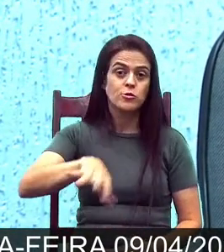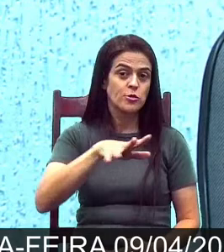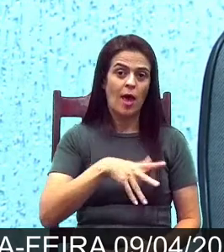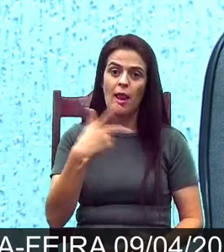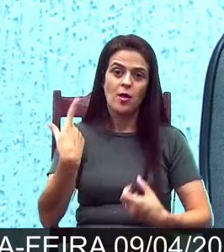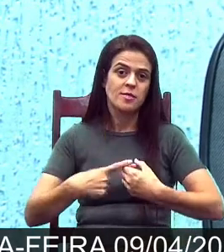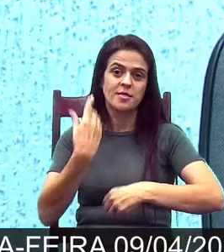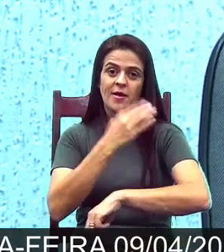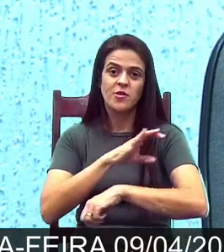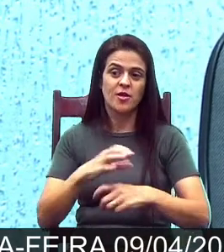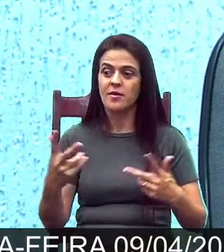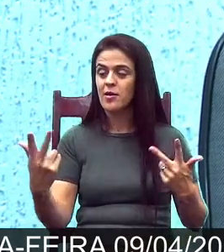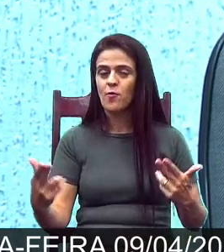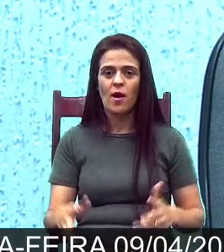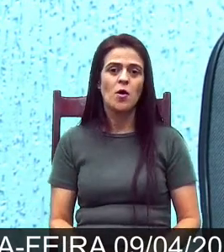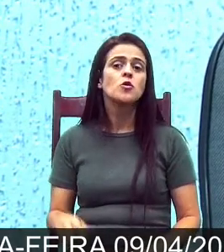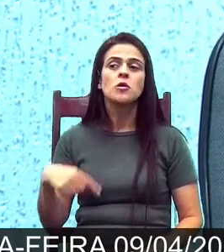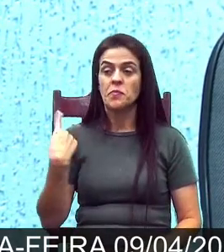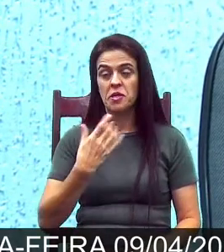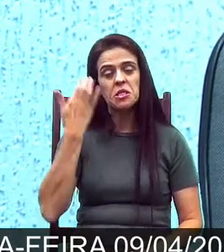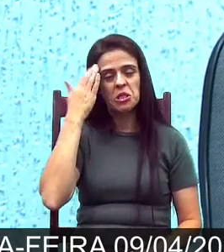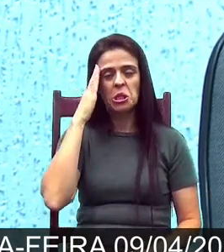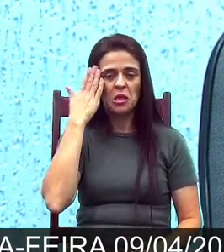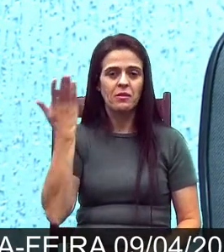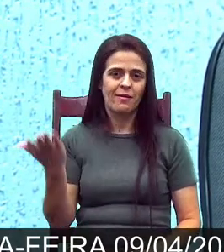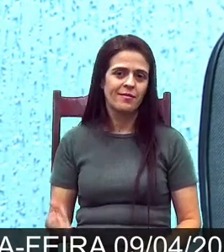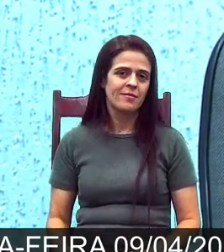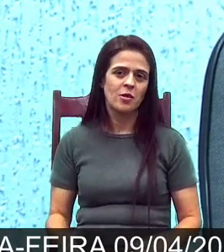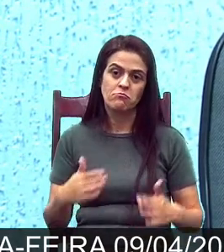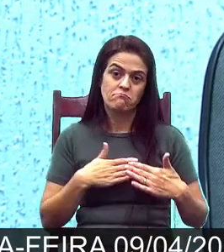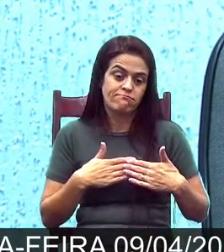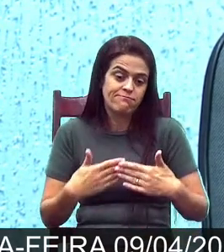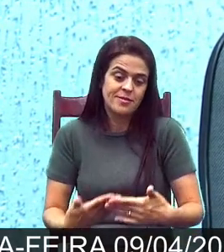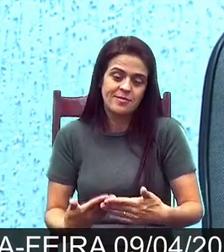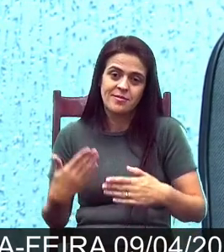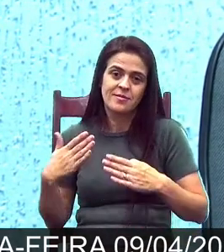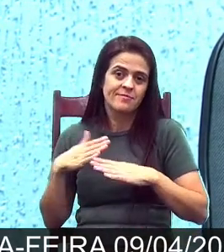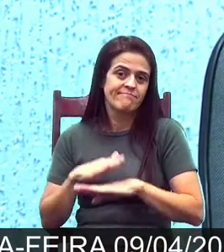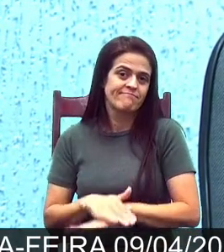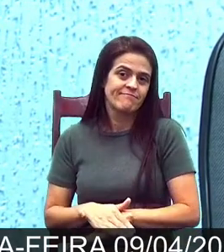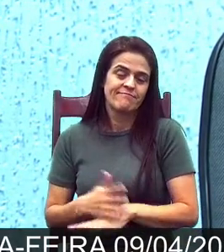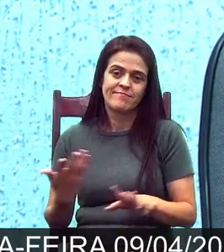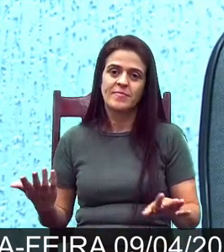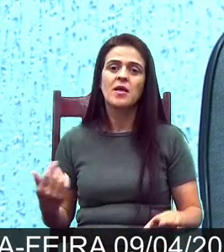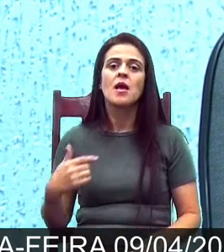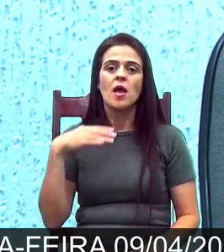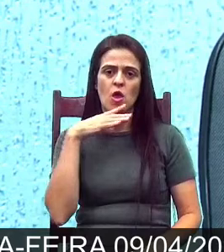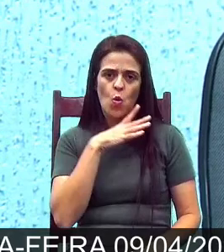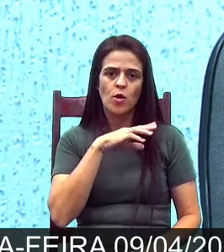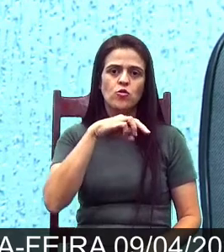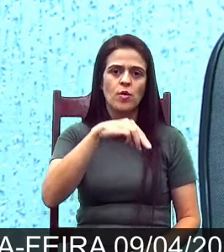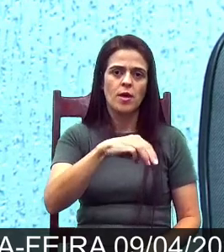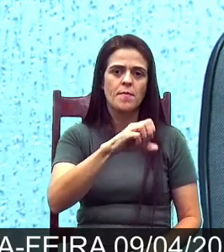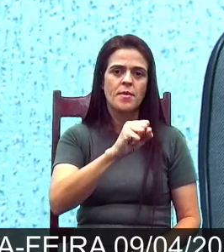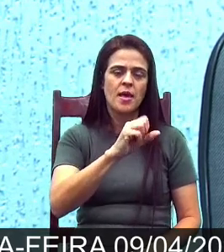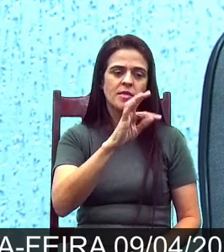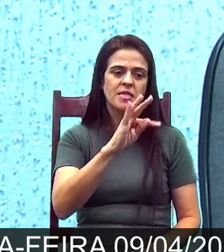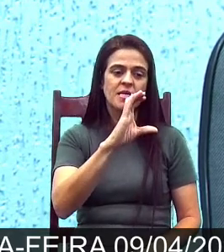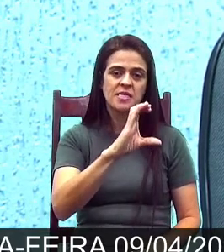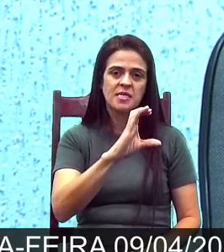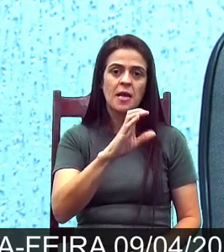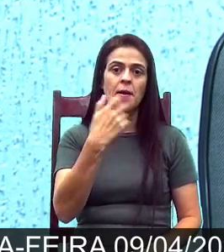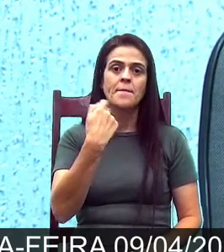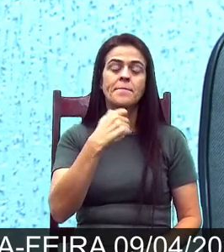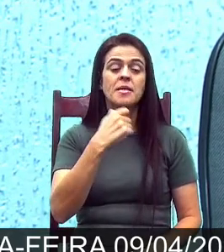tem. A gente tem que entender isso e ter sensibilidade. Eu acho que a SMTC tinha que cuidar de